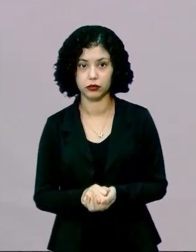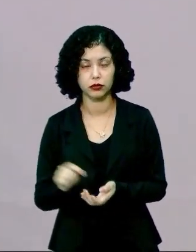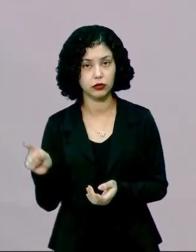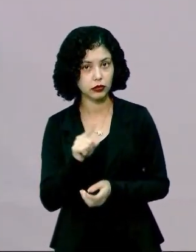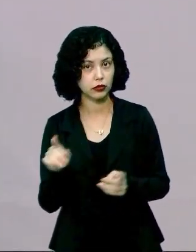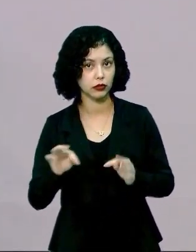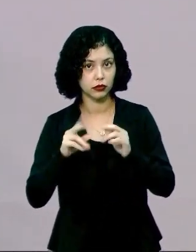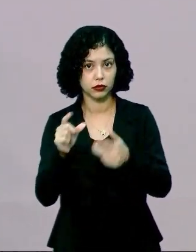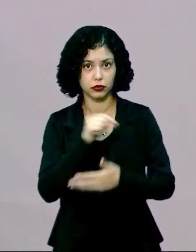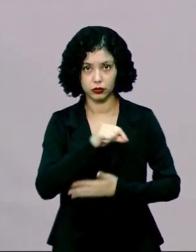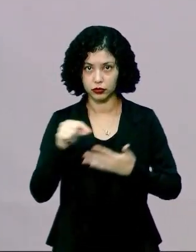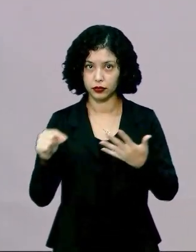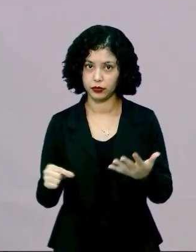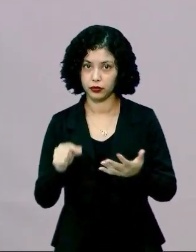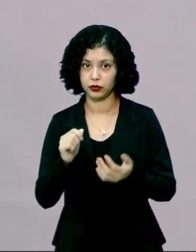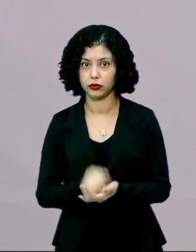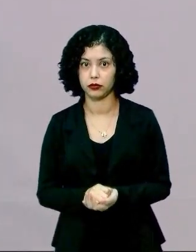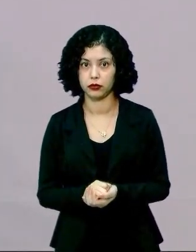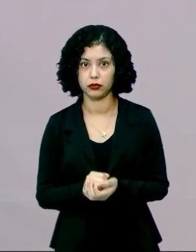os elementos